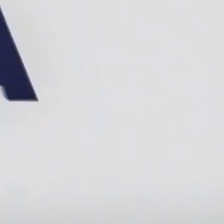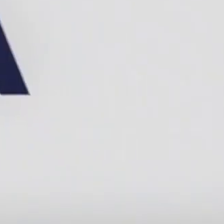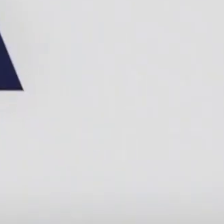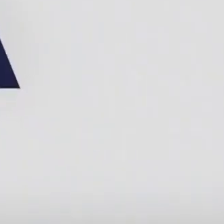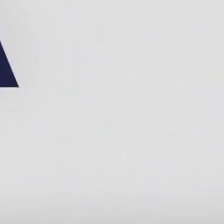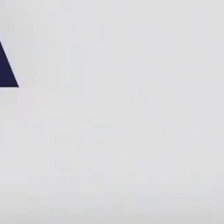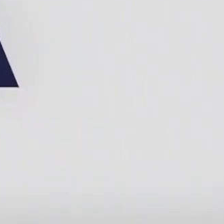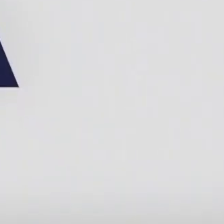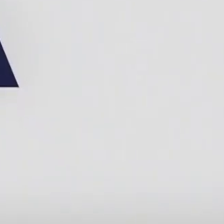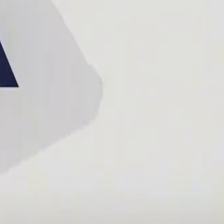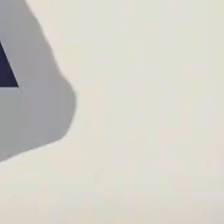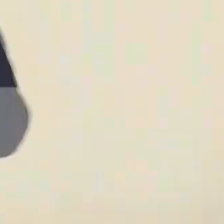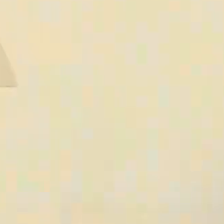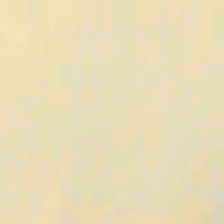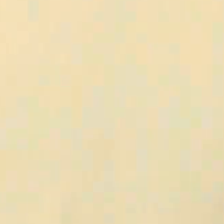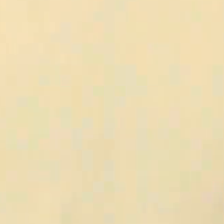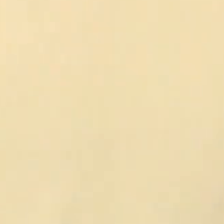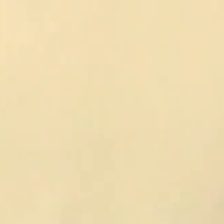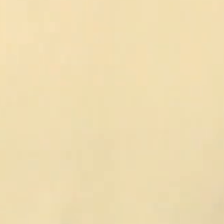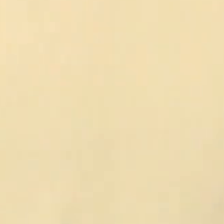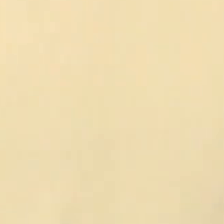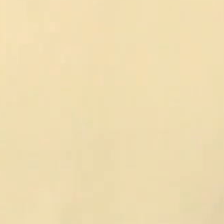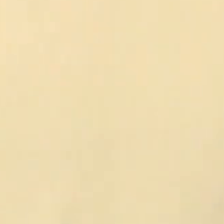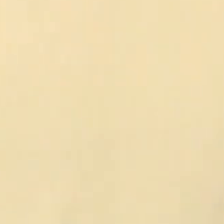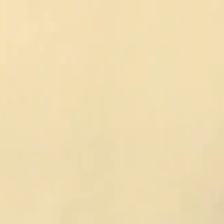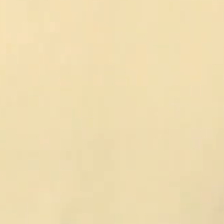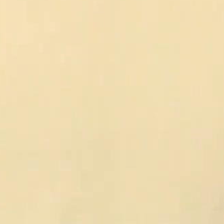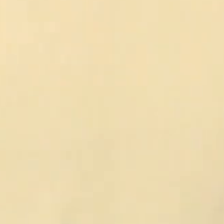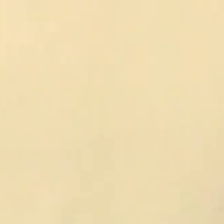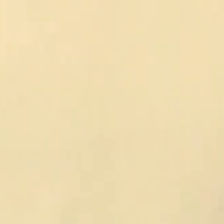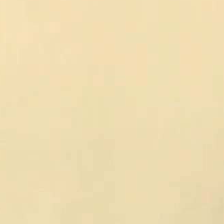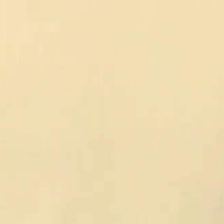TV Câmara, Campinas.